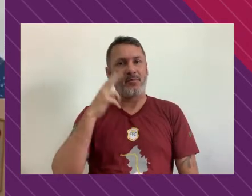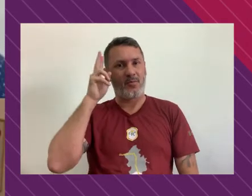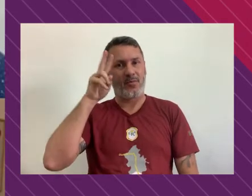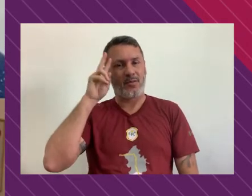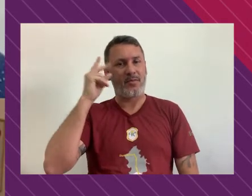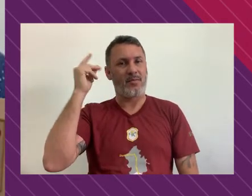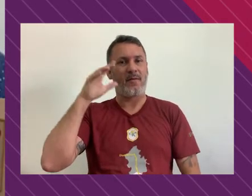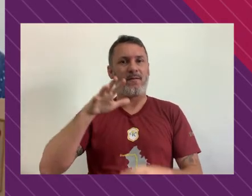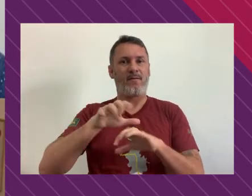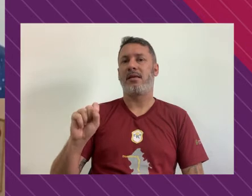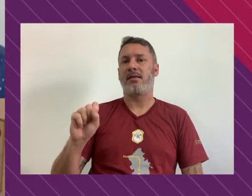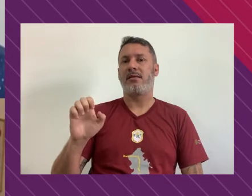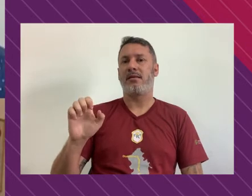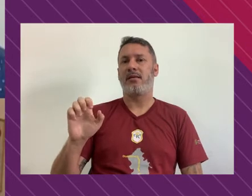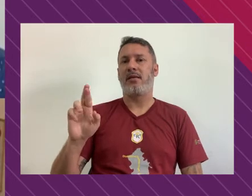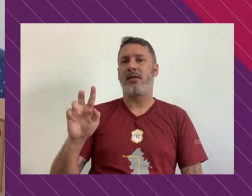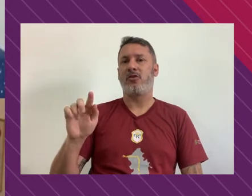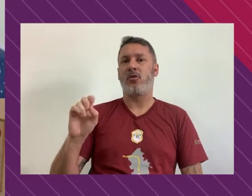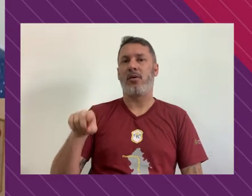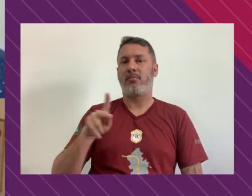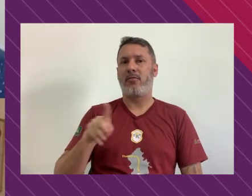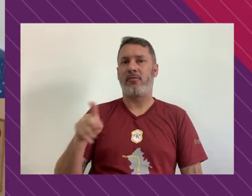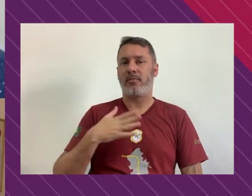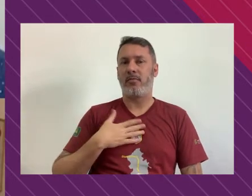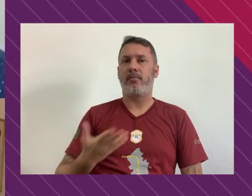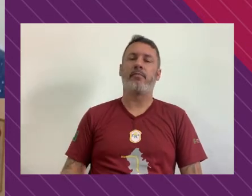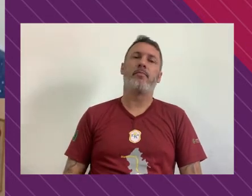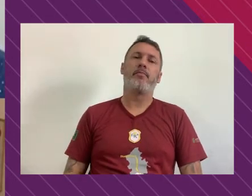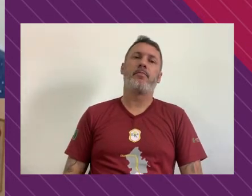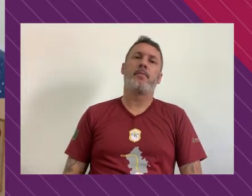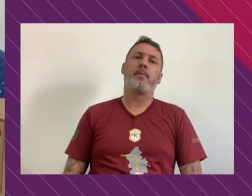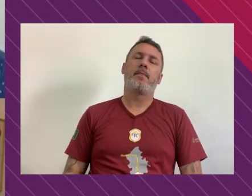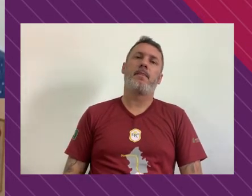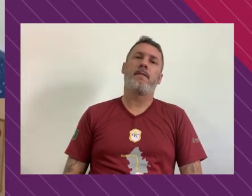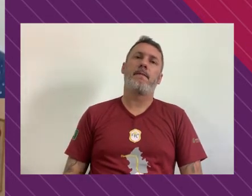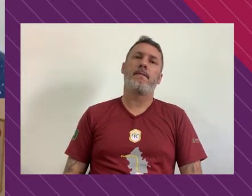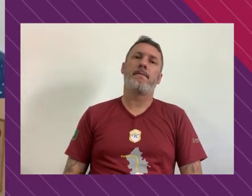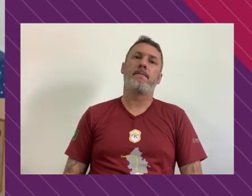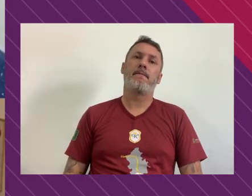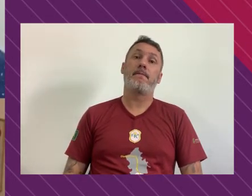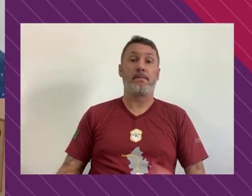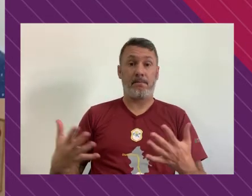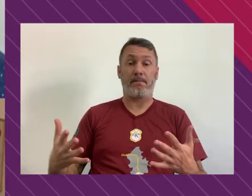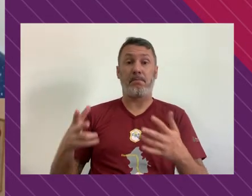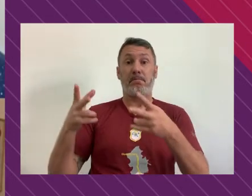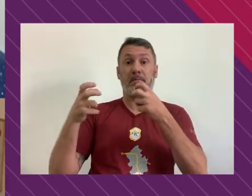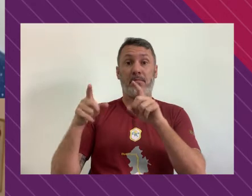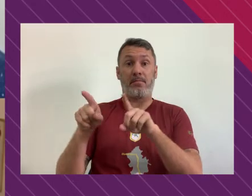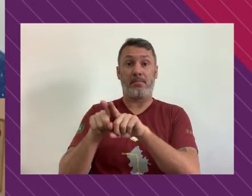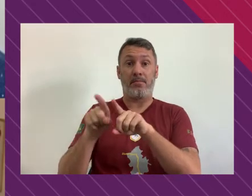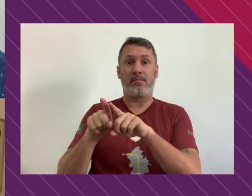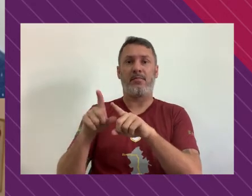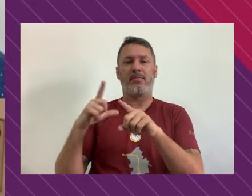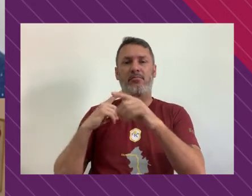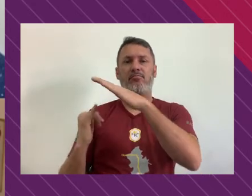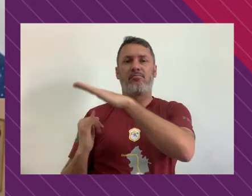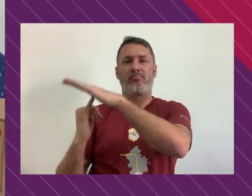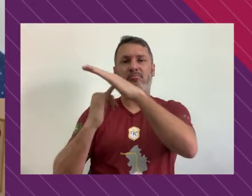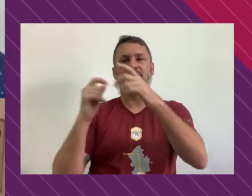instituições, e também teve contato aí com a indústria, como você bem falou, a própria EDP, que é uma instituição que tem